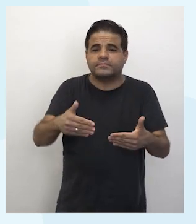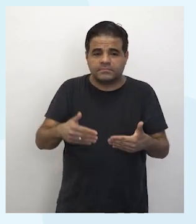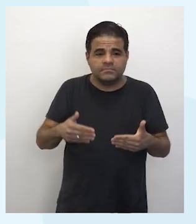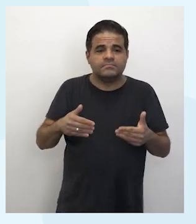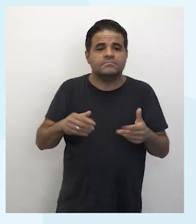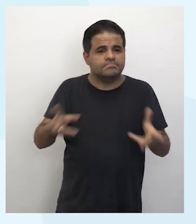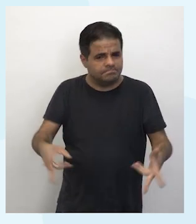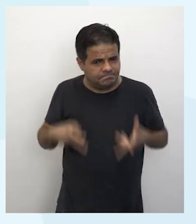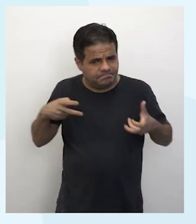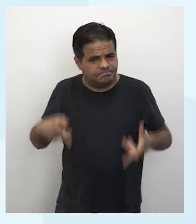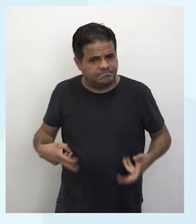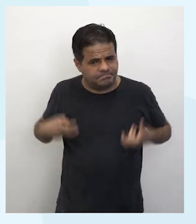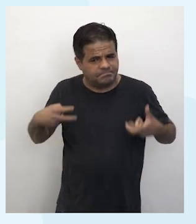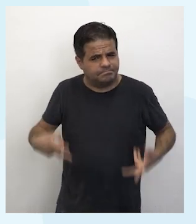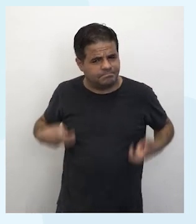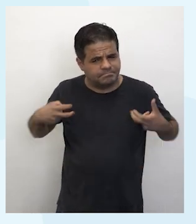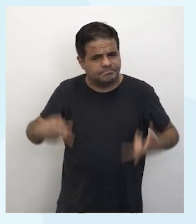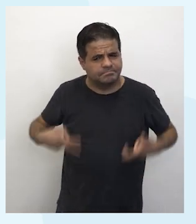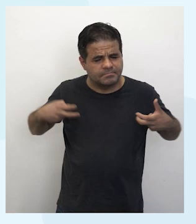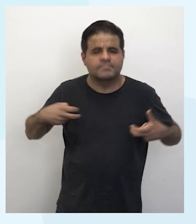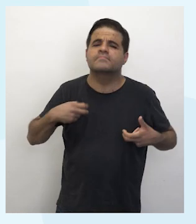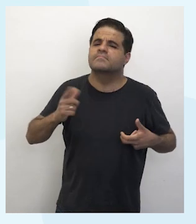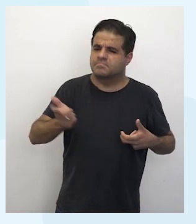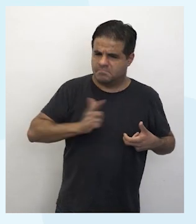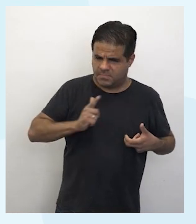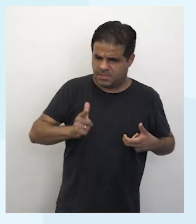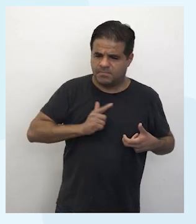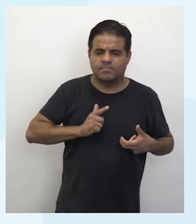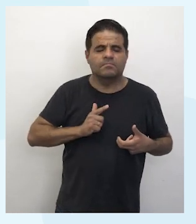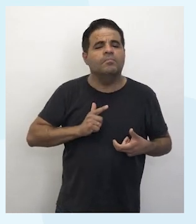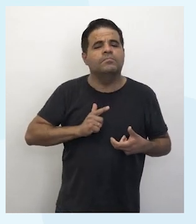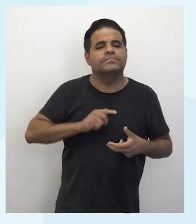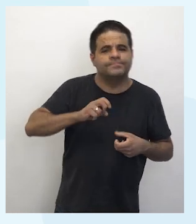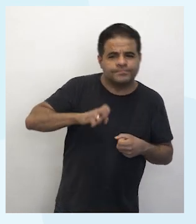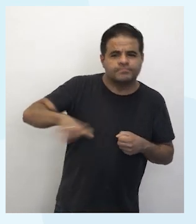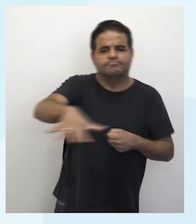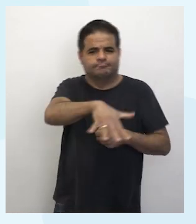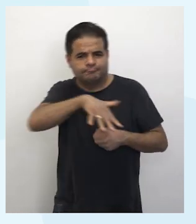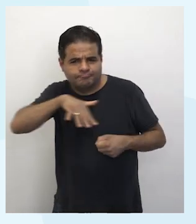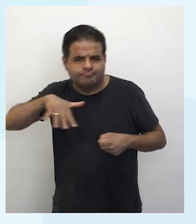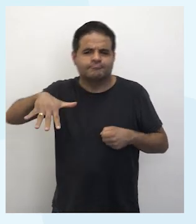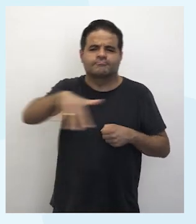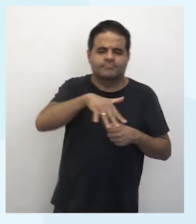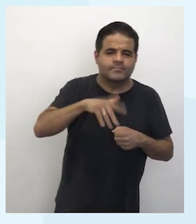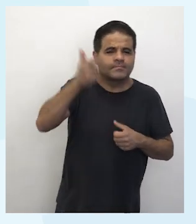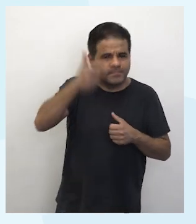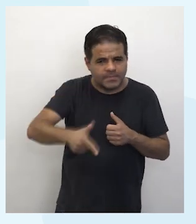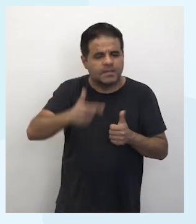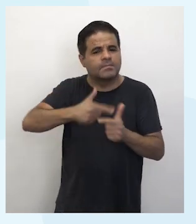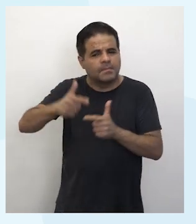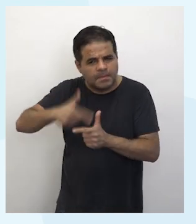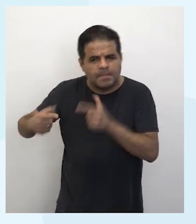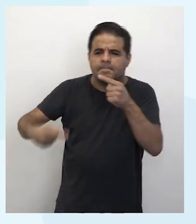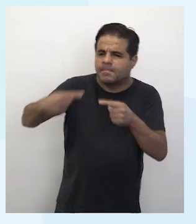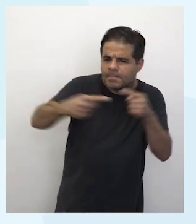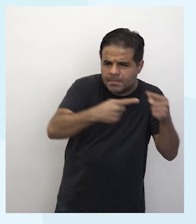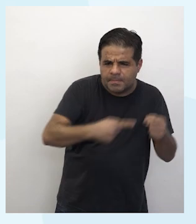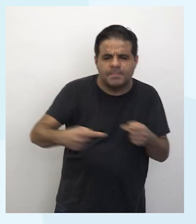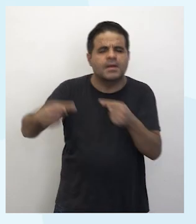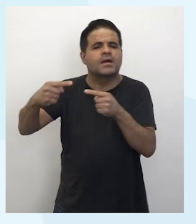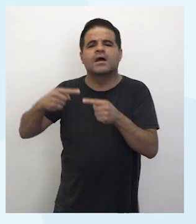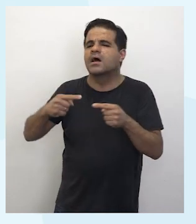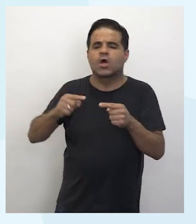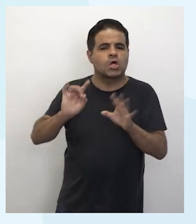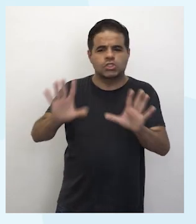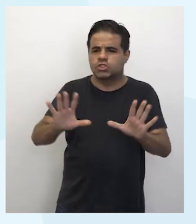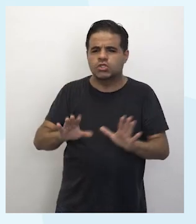melhores exploradas, né? No entanto, ainda tem os fatores de dependência climática, mas isso é outra problemática que a gente vai discutir, né? Sim. Bom, a gente não depender